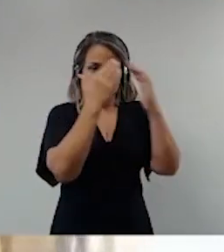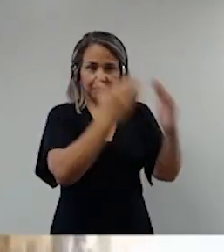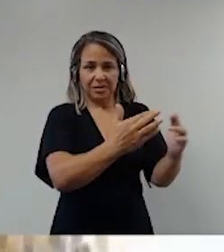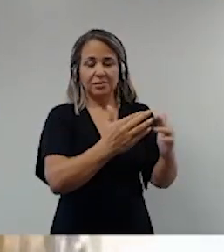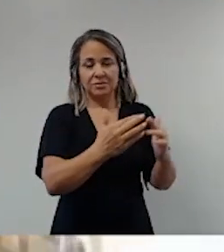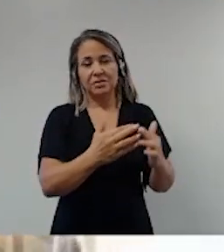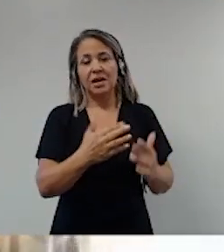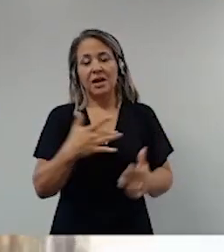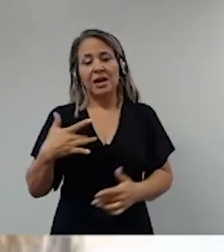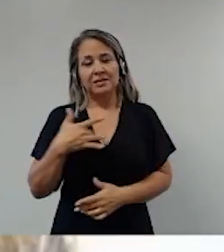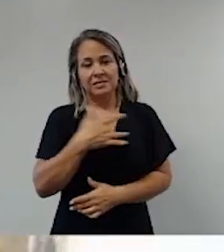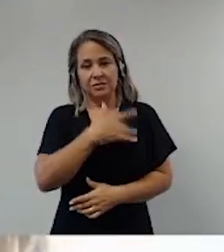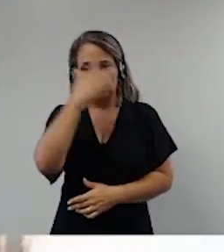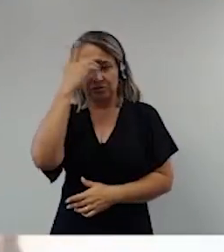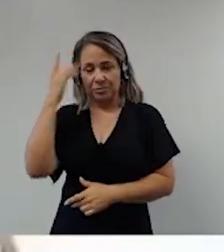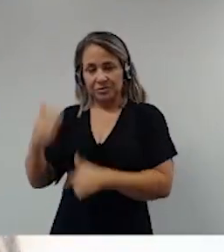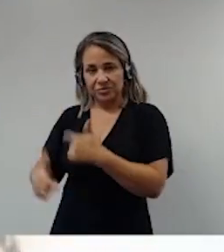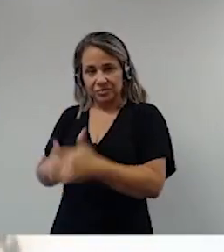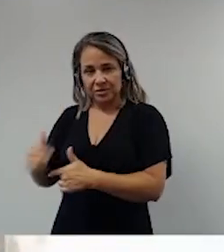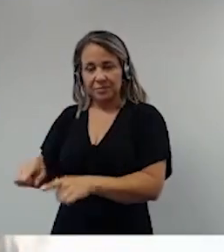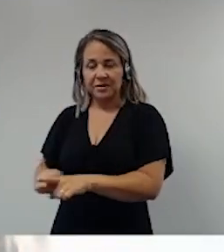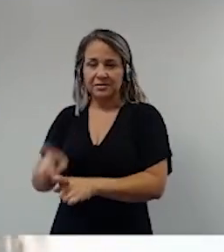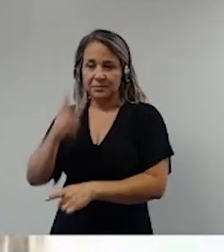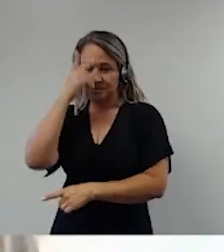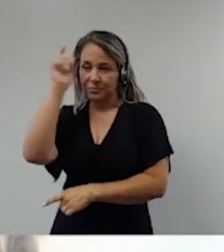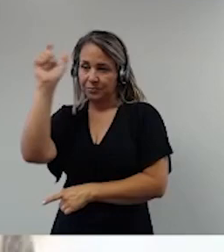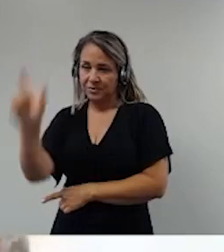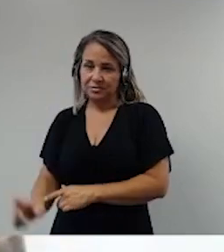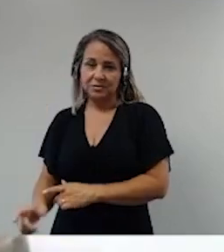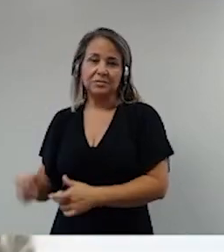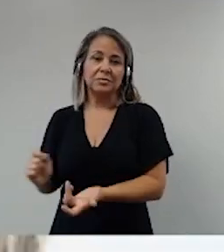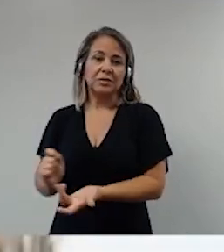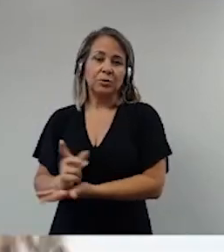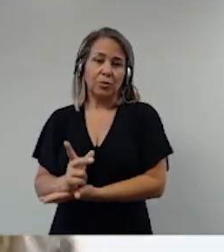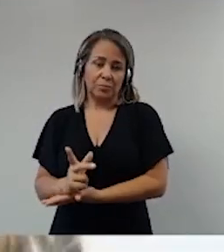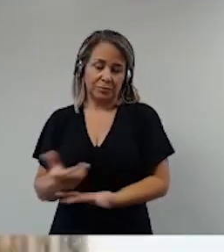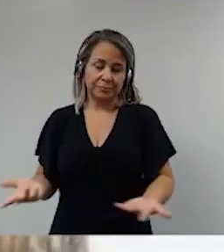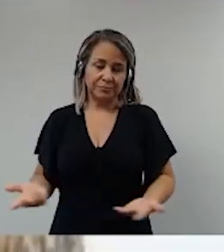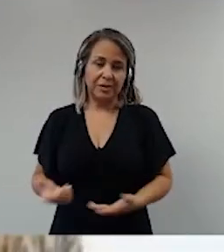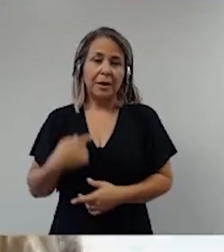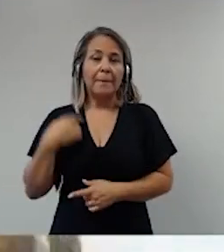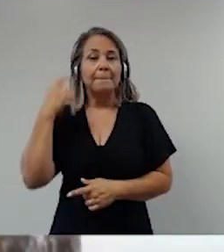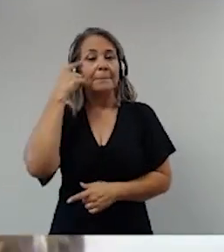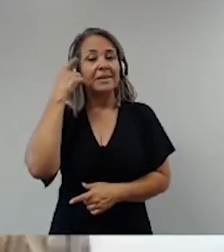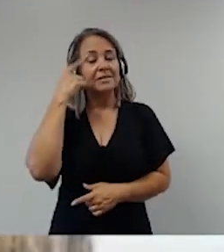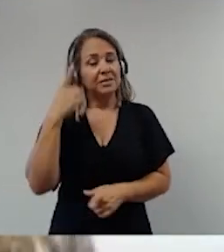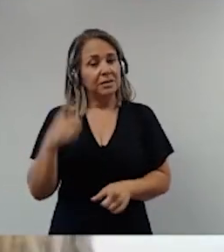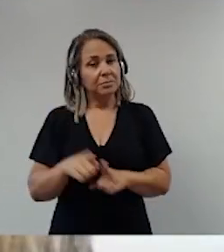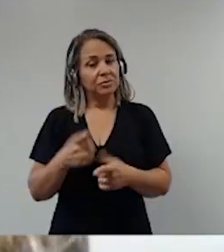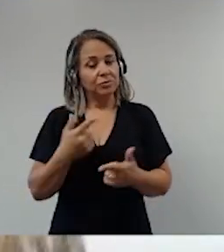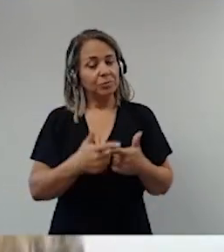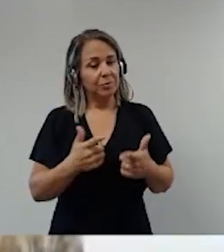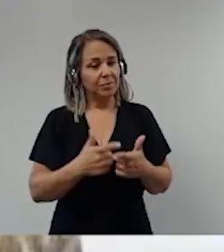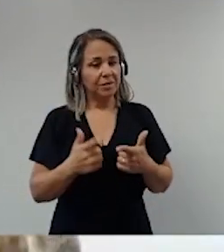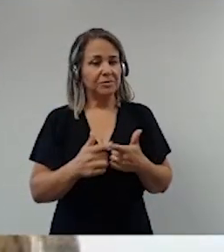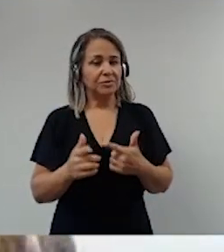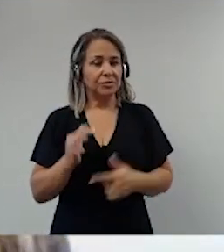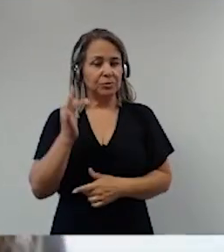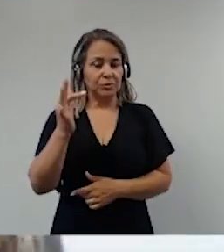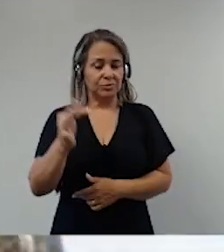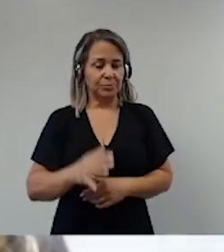nossos funcionários, dos nossos clientes. Então, nós tomamos essa decisão antecipadamente, obviamente, pensando nas consequências dessa